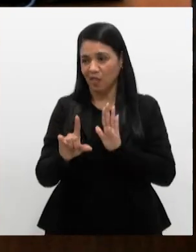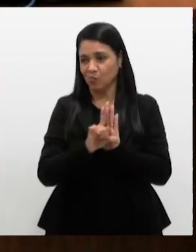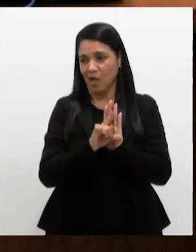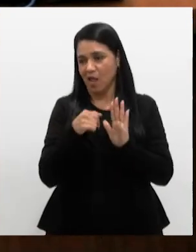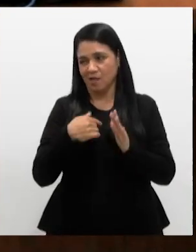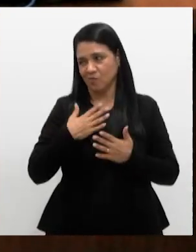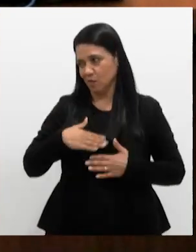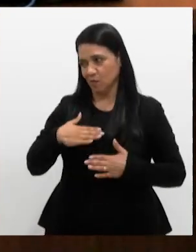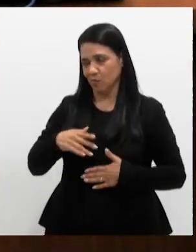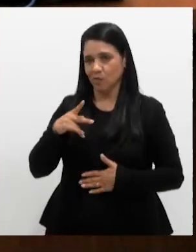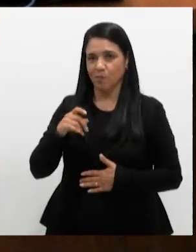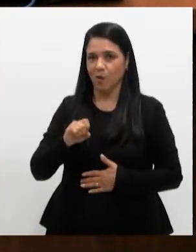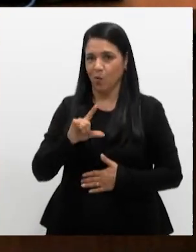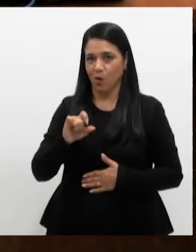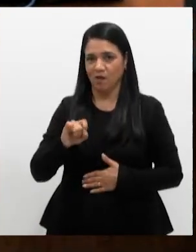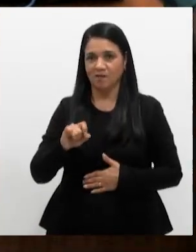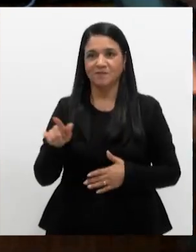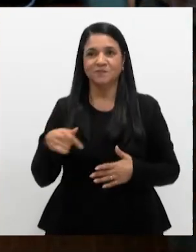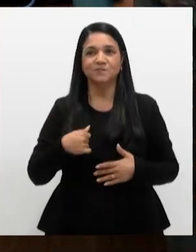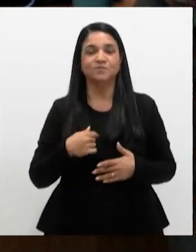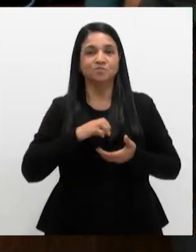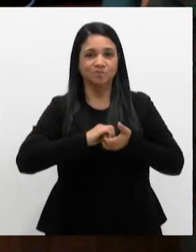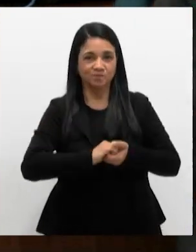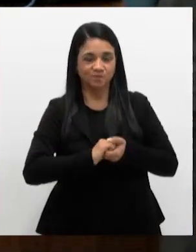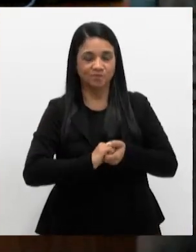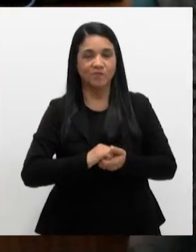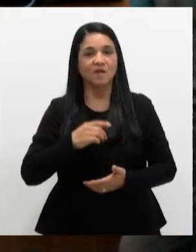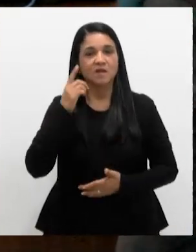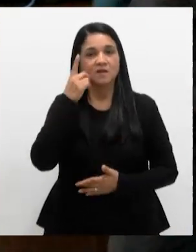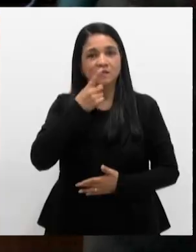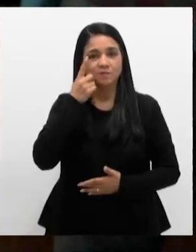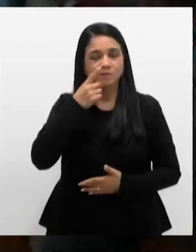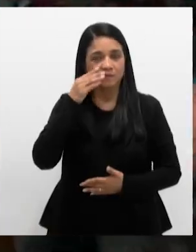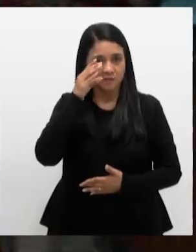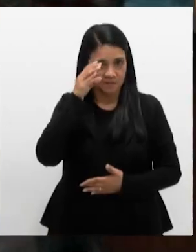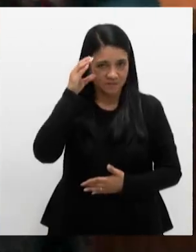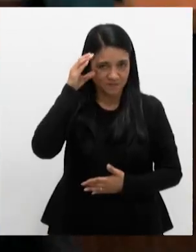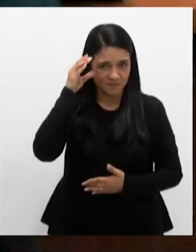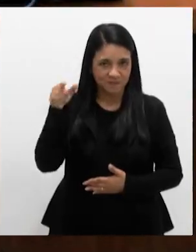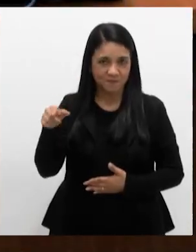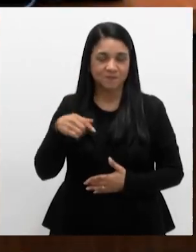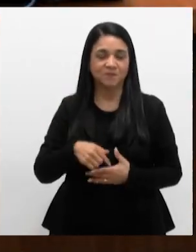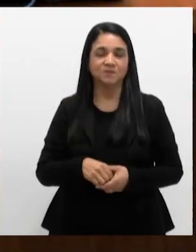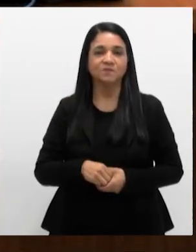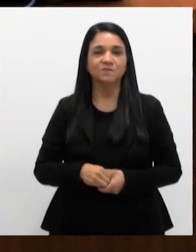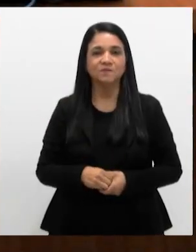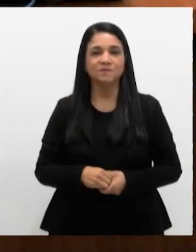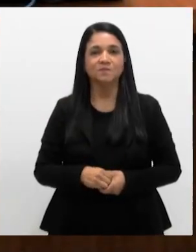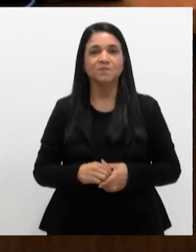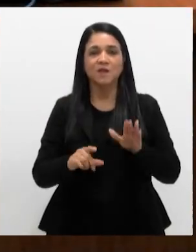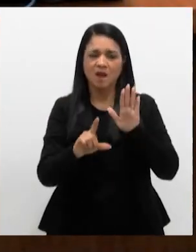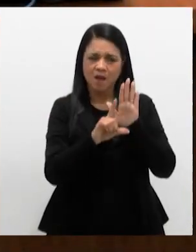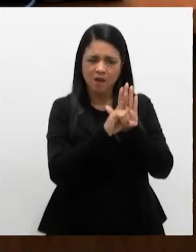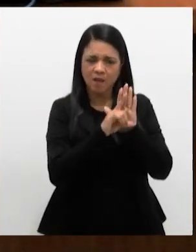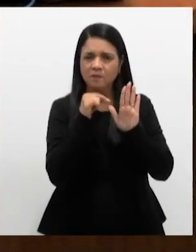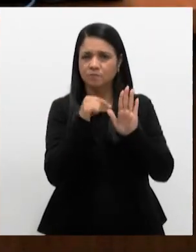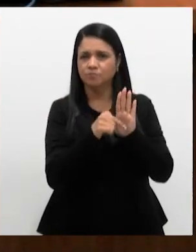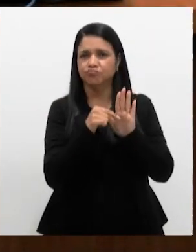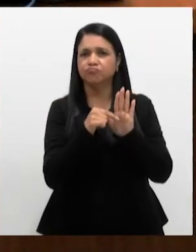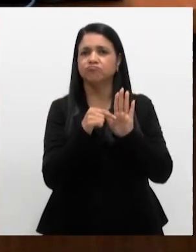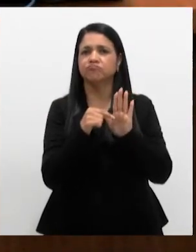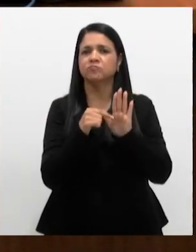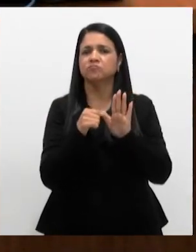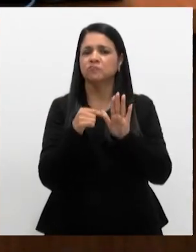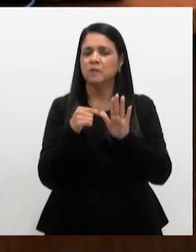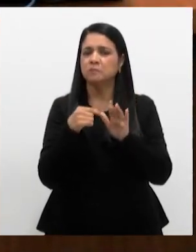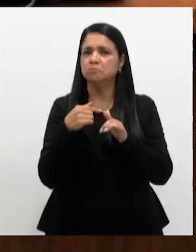tranquila. Presidente, cumprimentar a deputada Célia Jordão pela lei, pela forma que a deputada